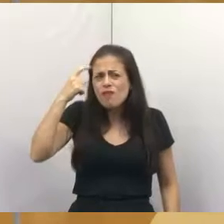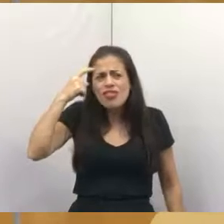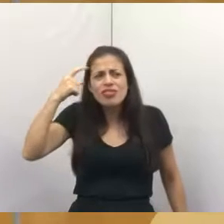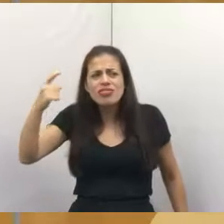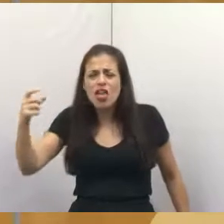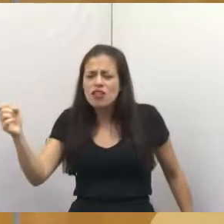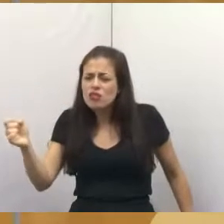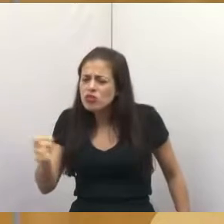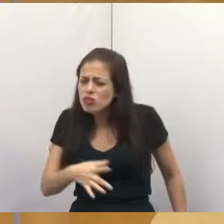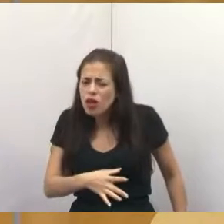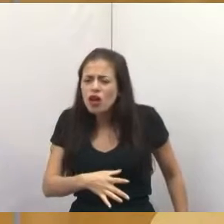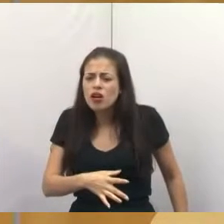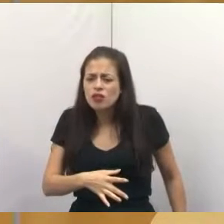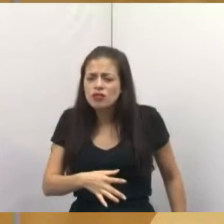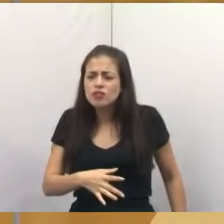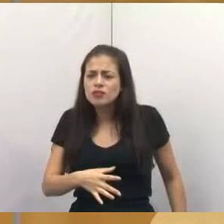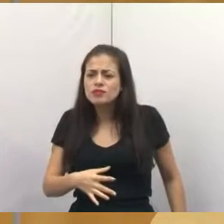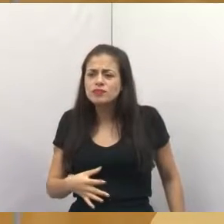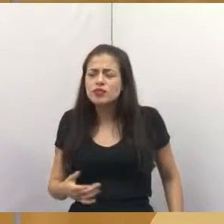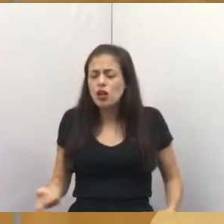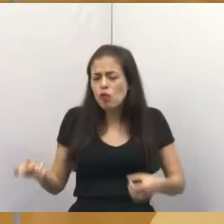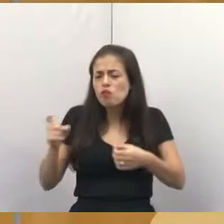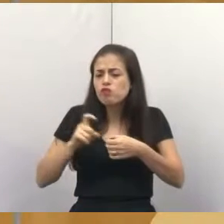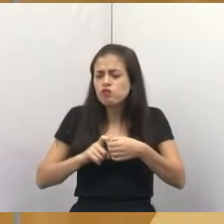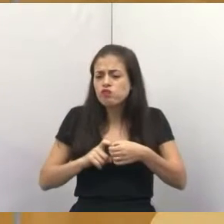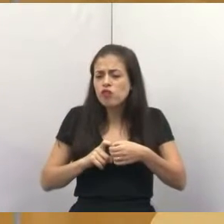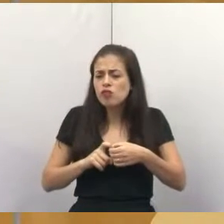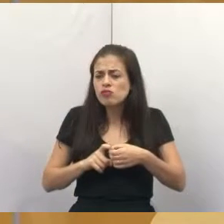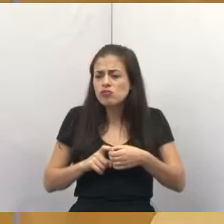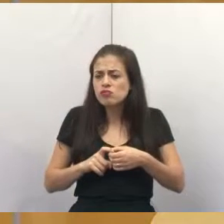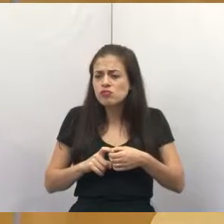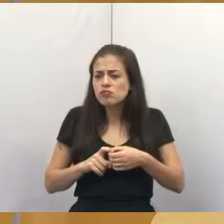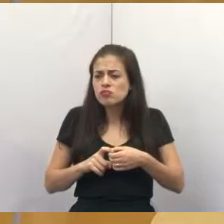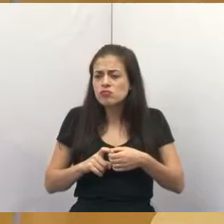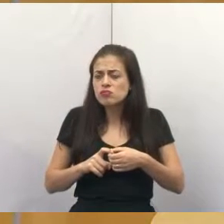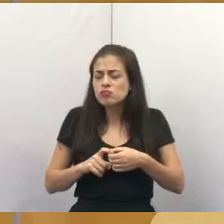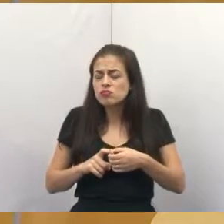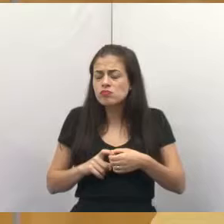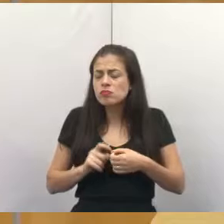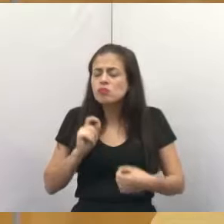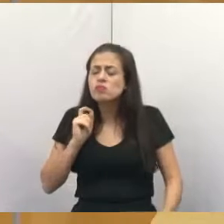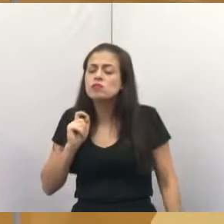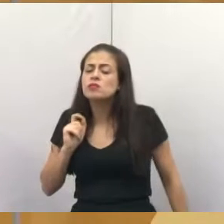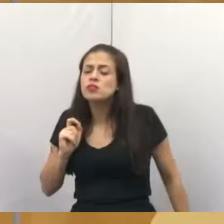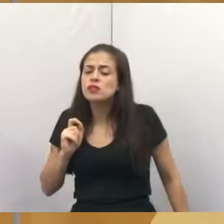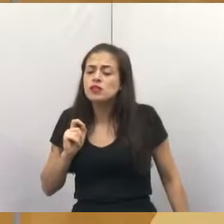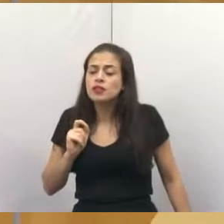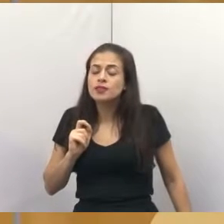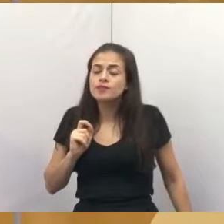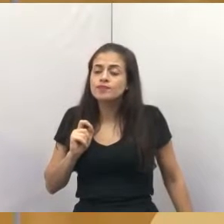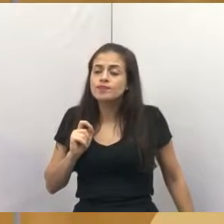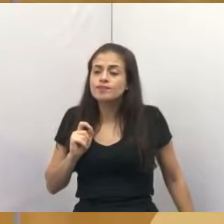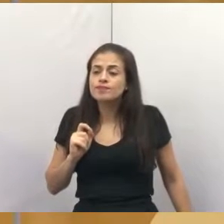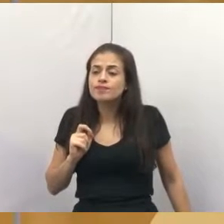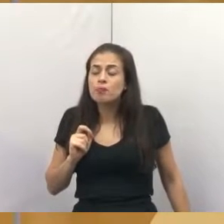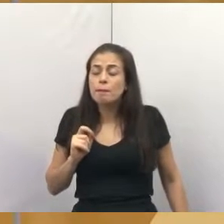ideia nova, que daí eu volto para a questão do interesse público.